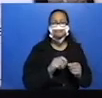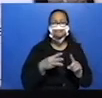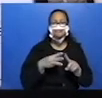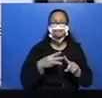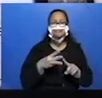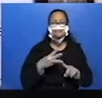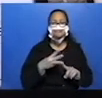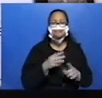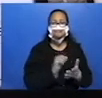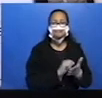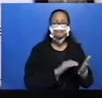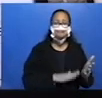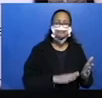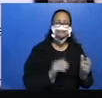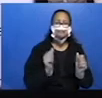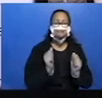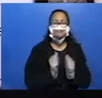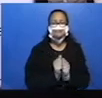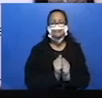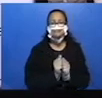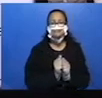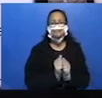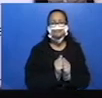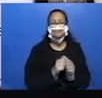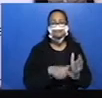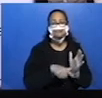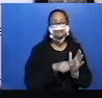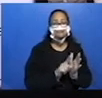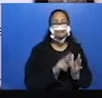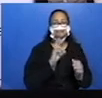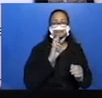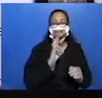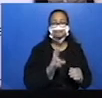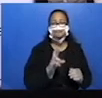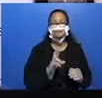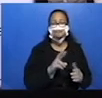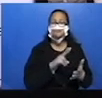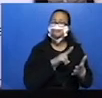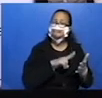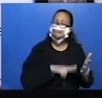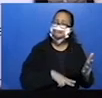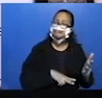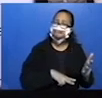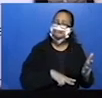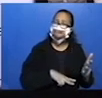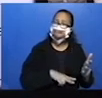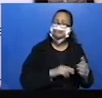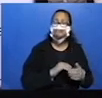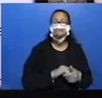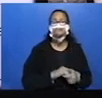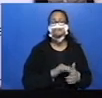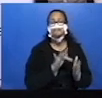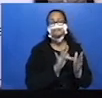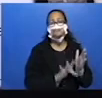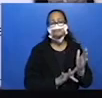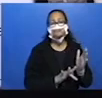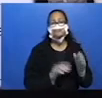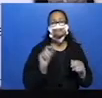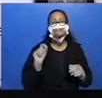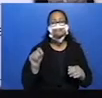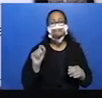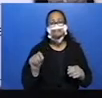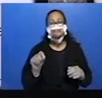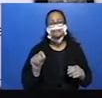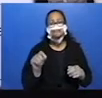exercícios juntos. Então, antes de responder as questões, releia os parágrafos a que elas se referem. Quem conta